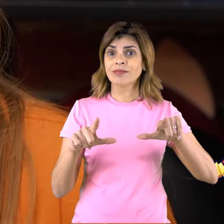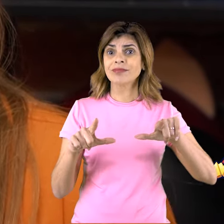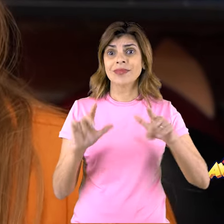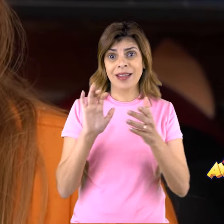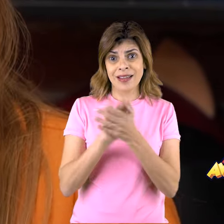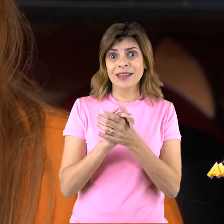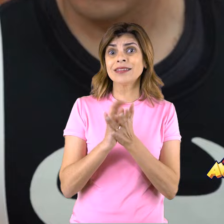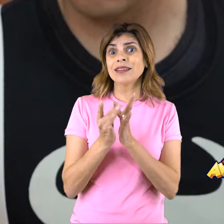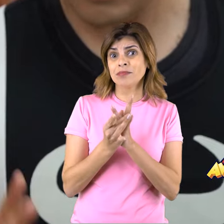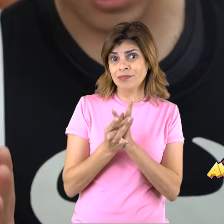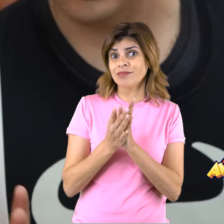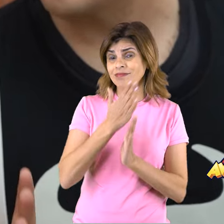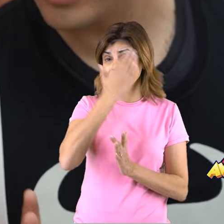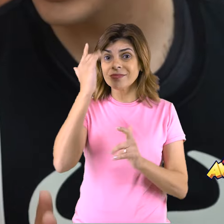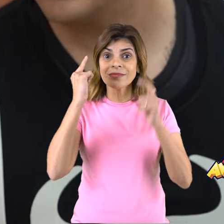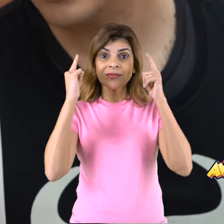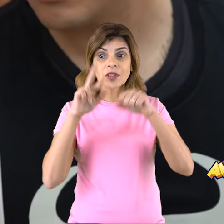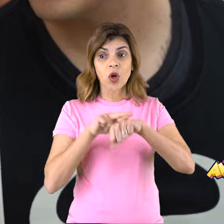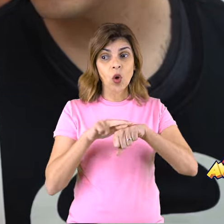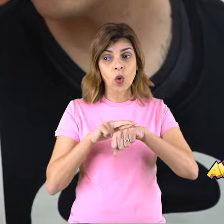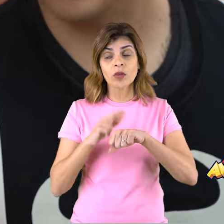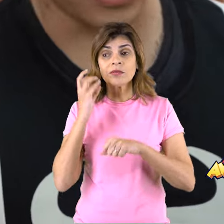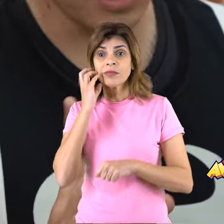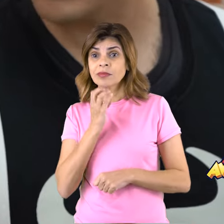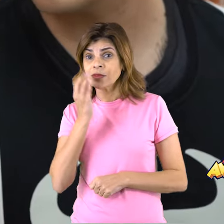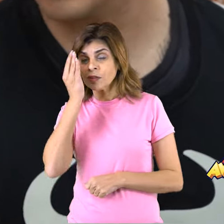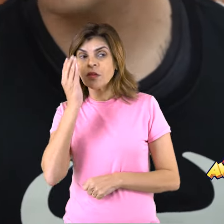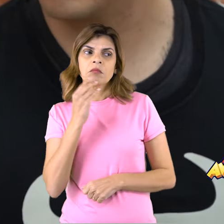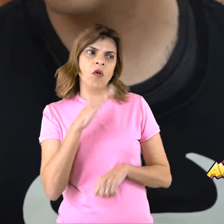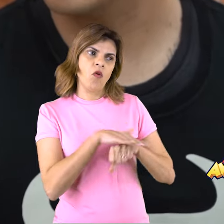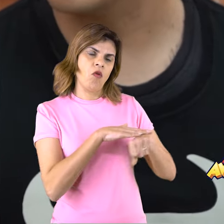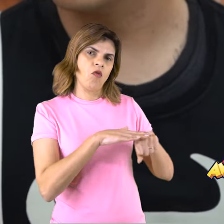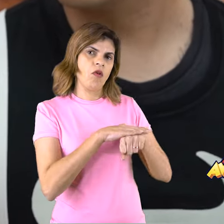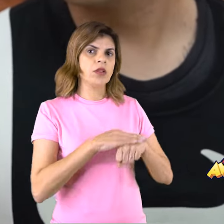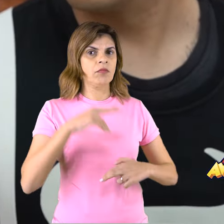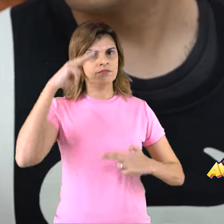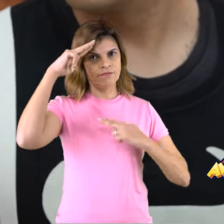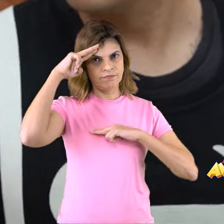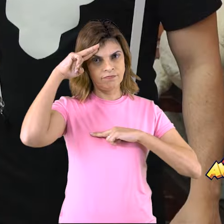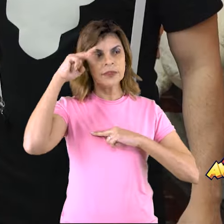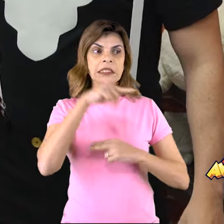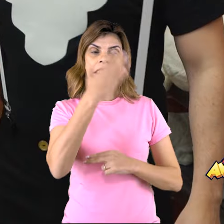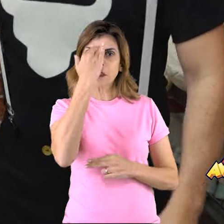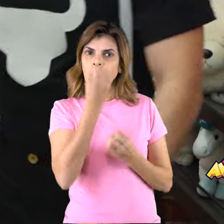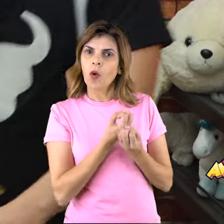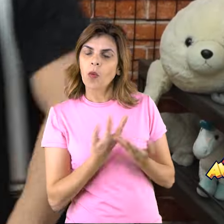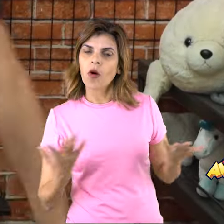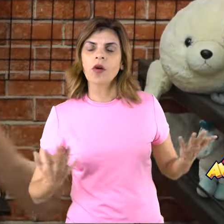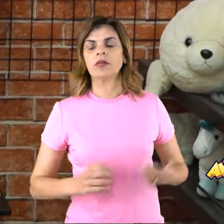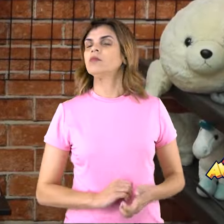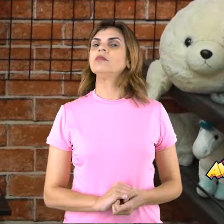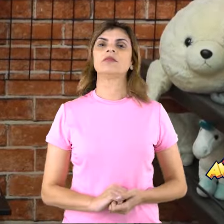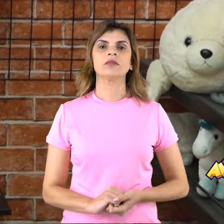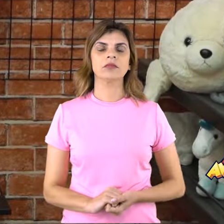roxa com barba azul olha só é melhor a gente falar com o aventureiro verde ele pode saber de alguma coisa certo vamos